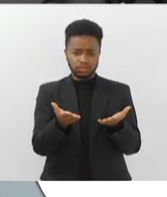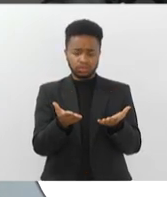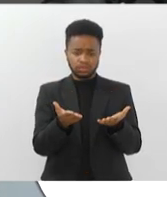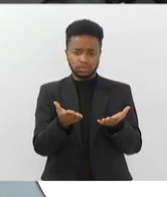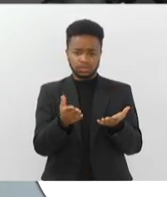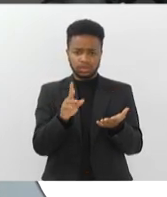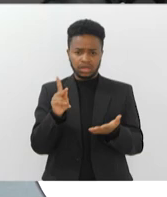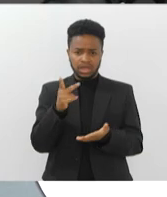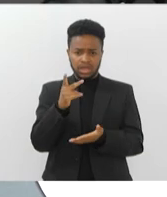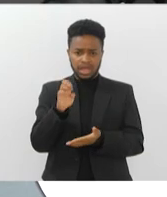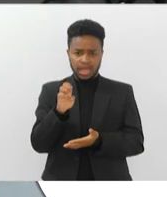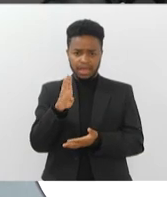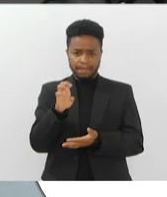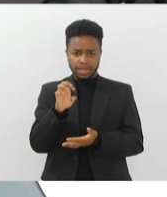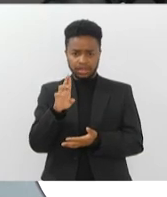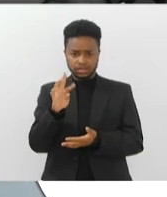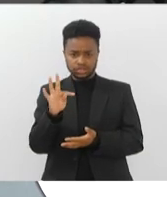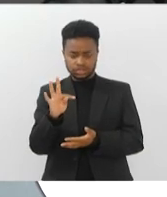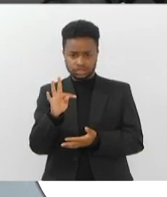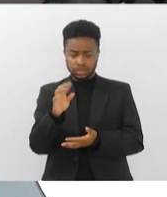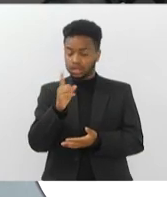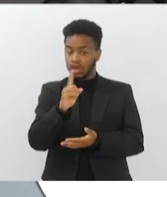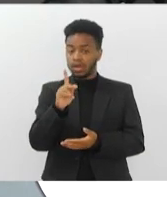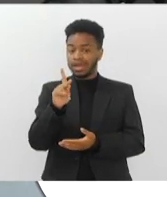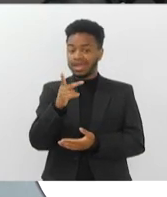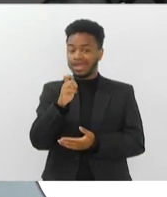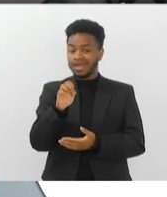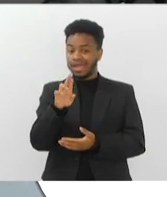É Herbert. É Herbert.